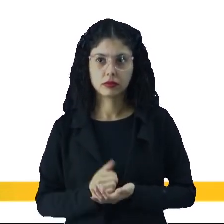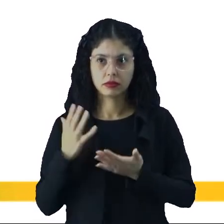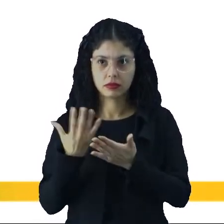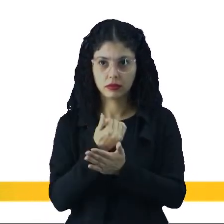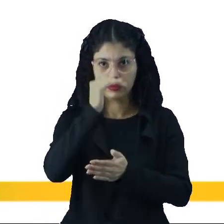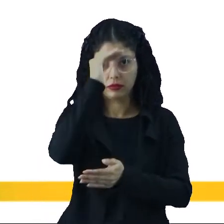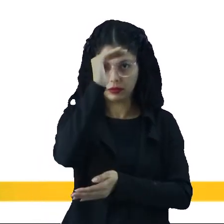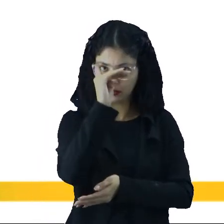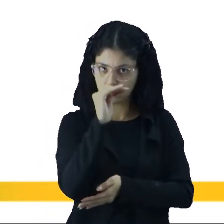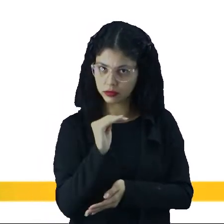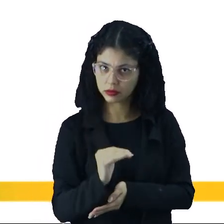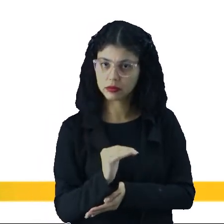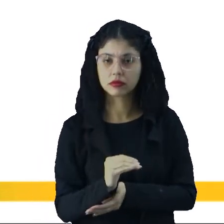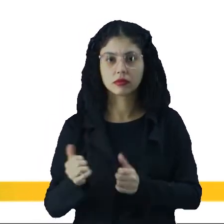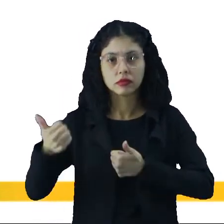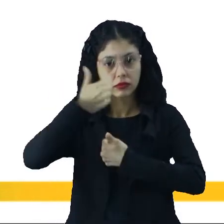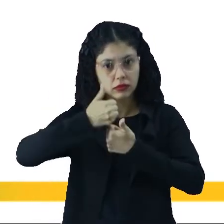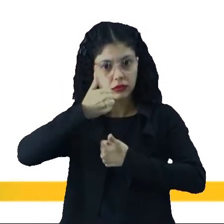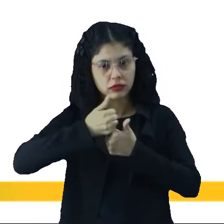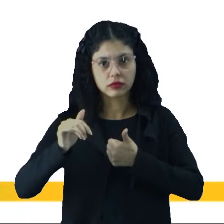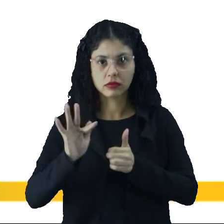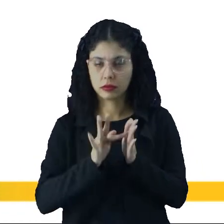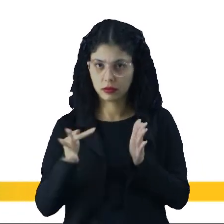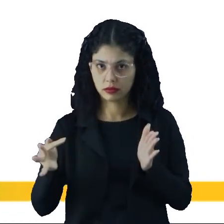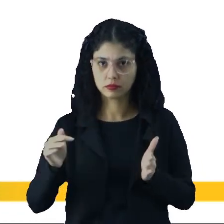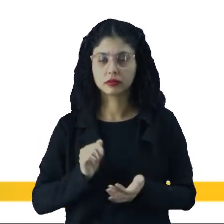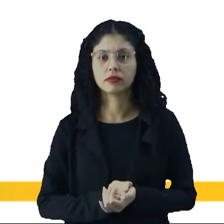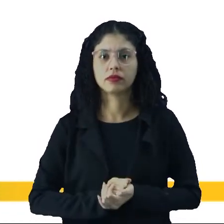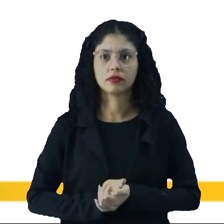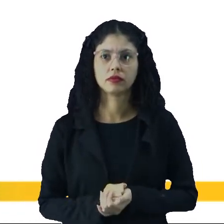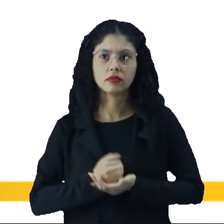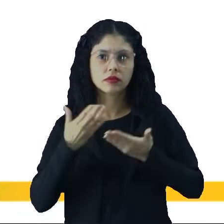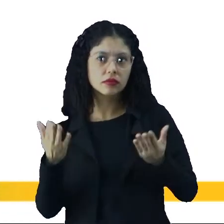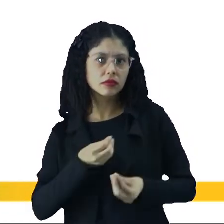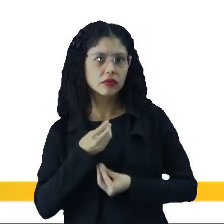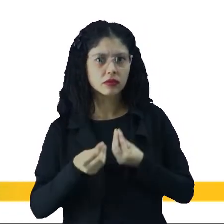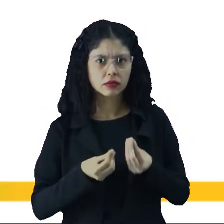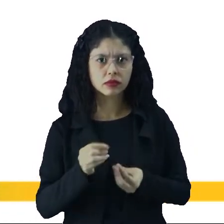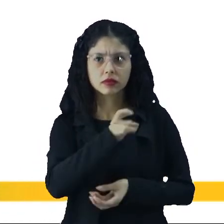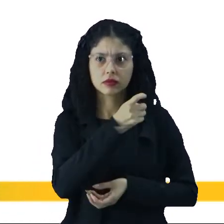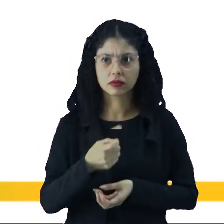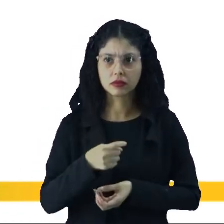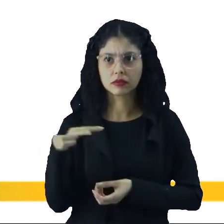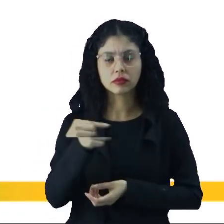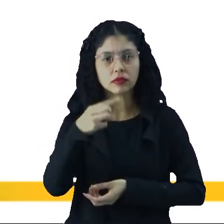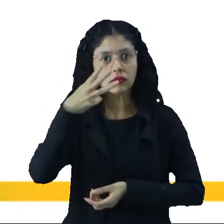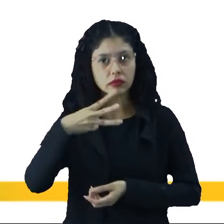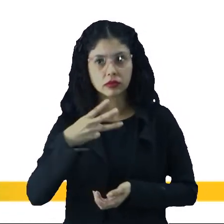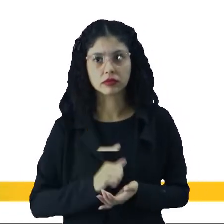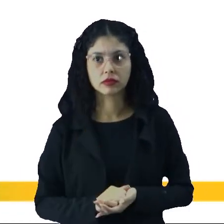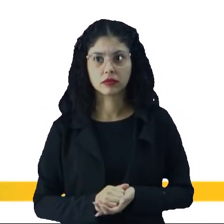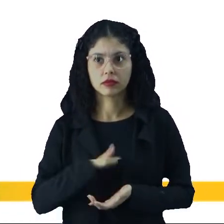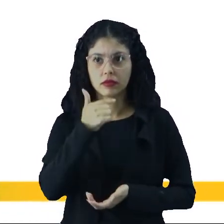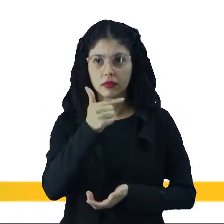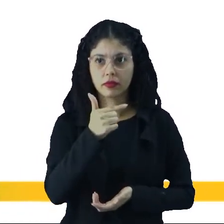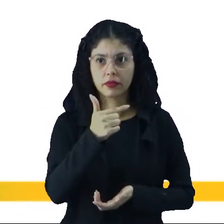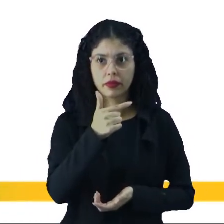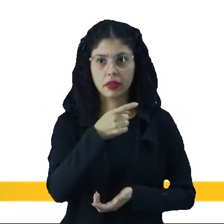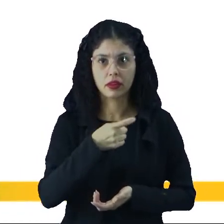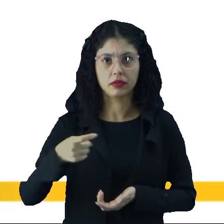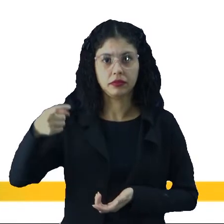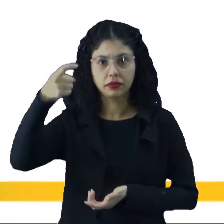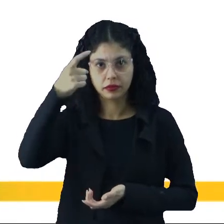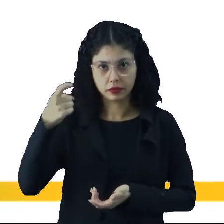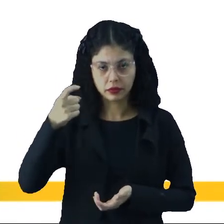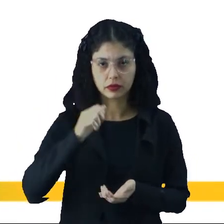pegar esses valores de x e substituir aqui na função. Então, quando x é igual a menos 3, não é 2 elevado a x? Então